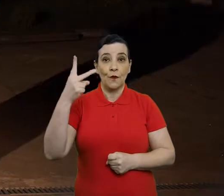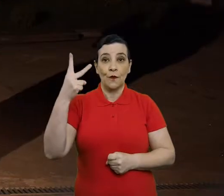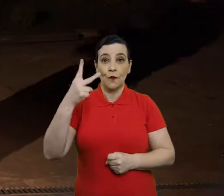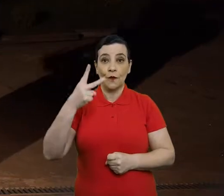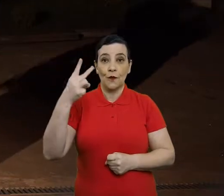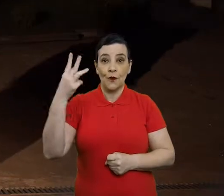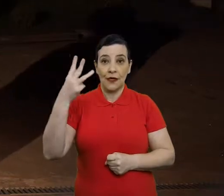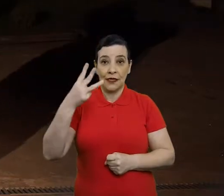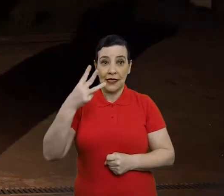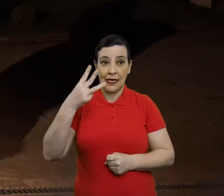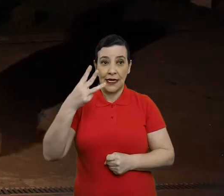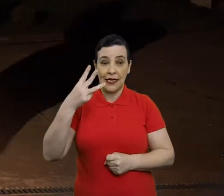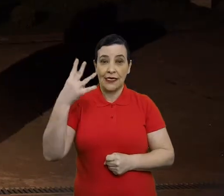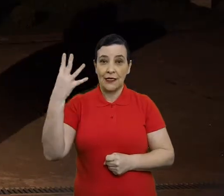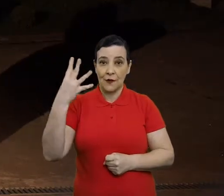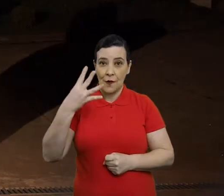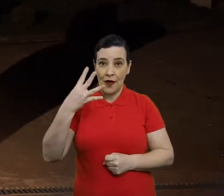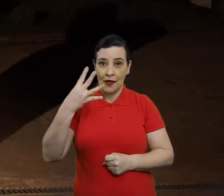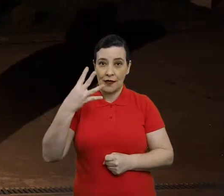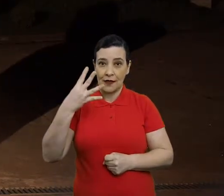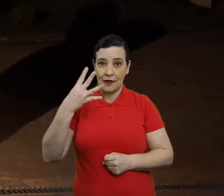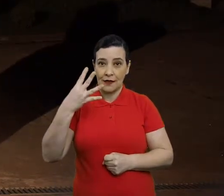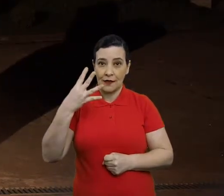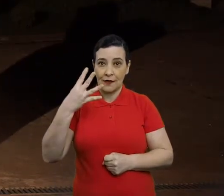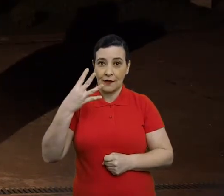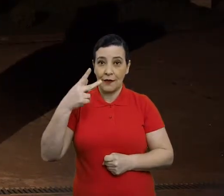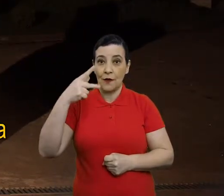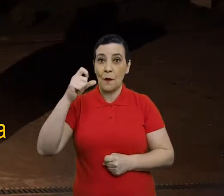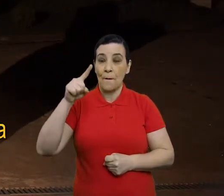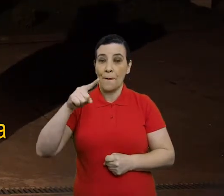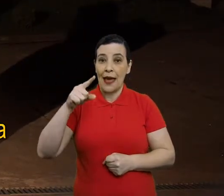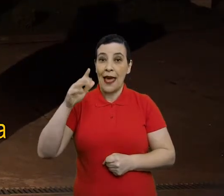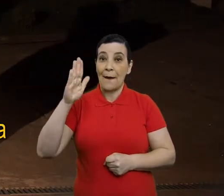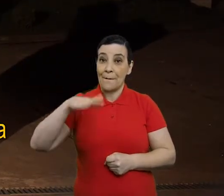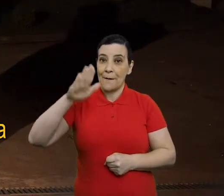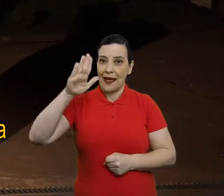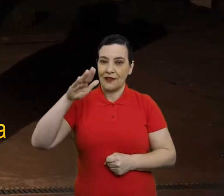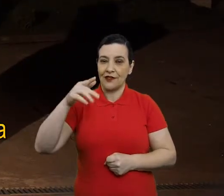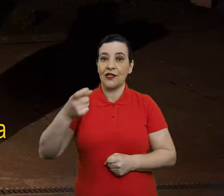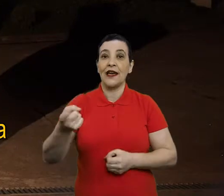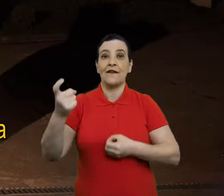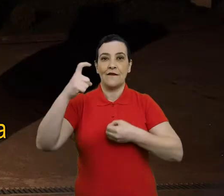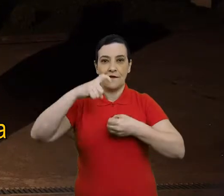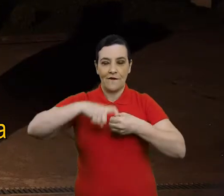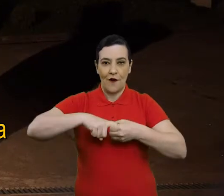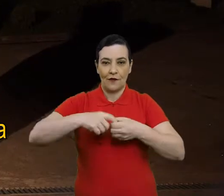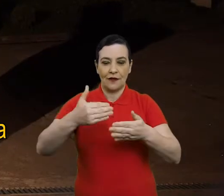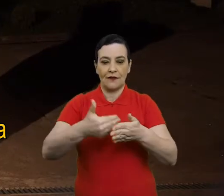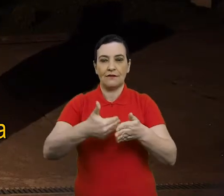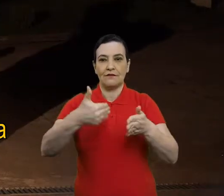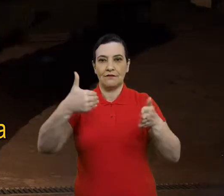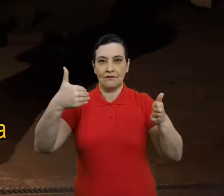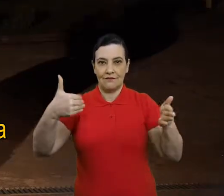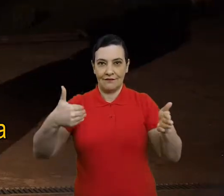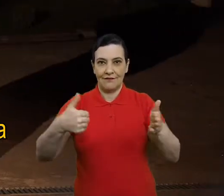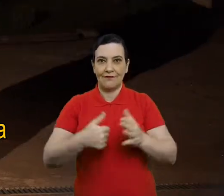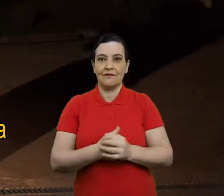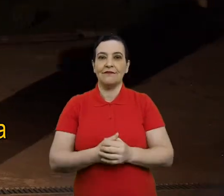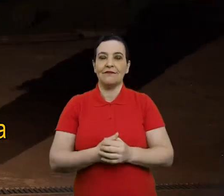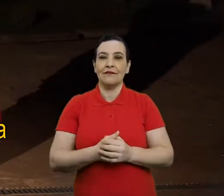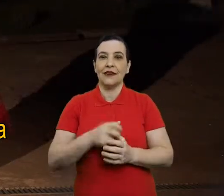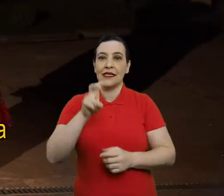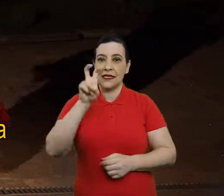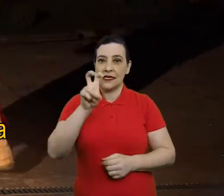Movimentam o braço para cima e para baixo. 4, faz uma batida de pé. Agora volta para trás fazendo a mesma coisa.